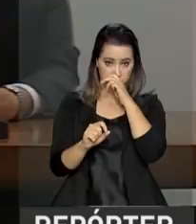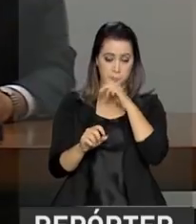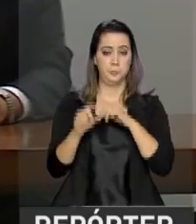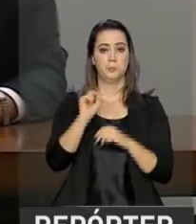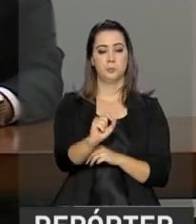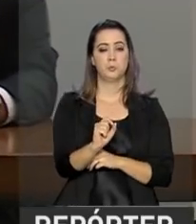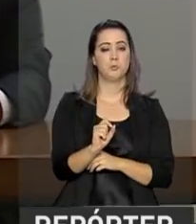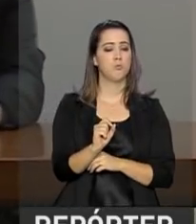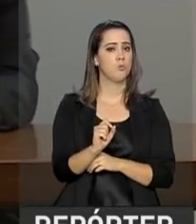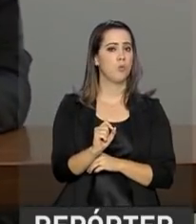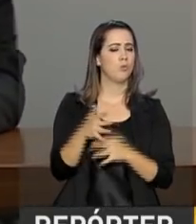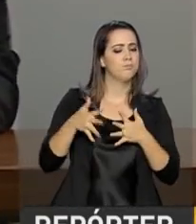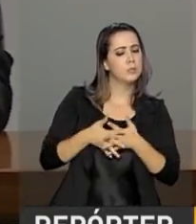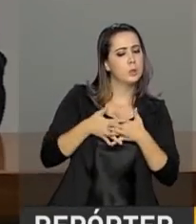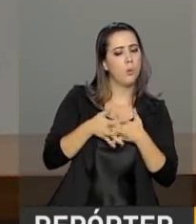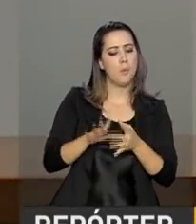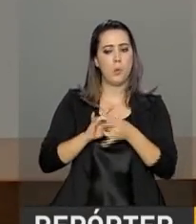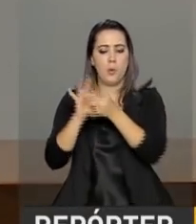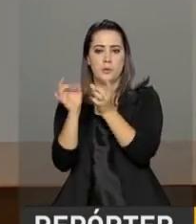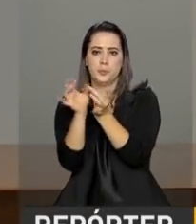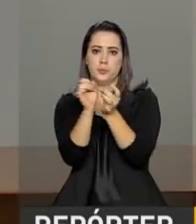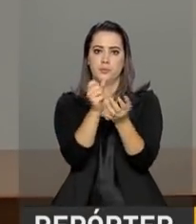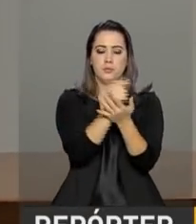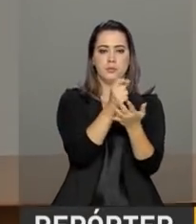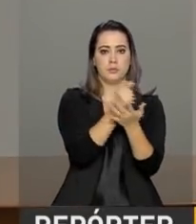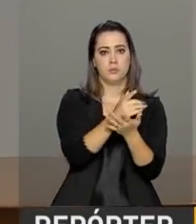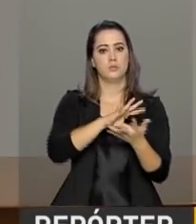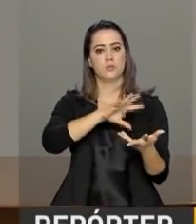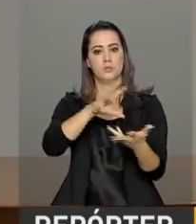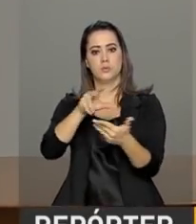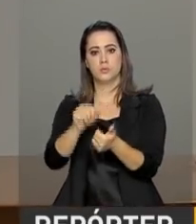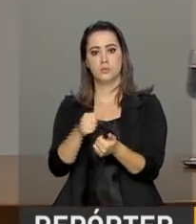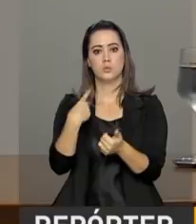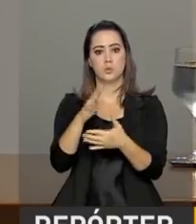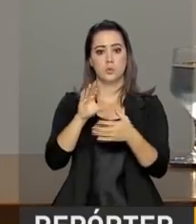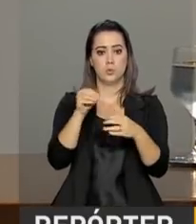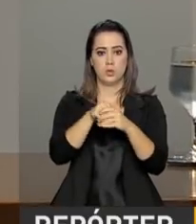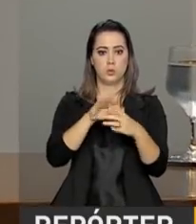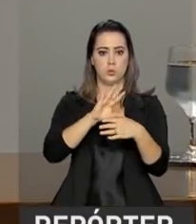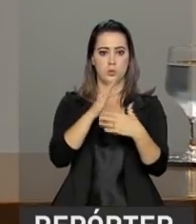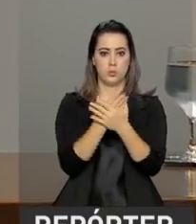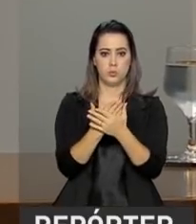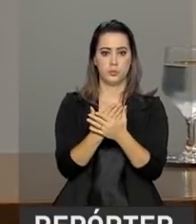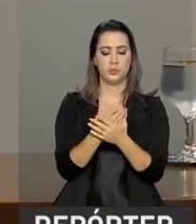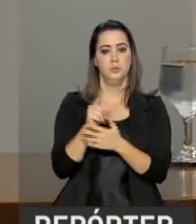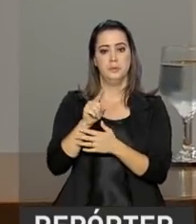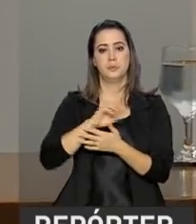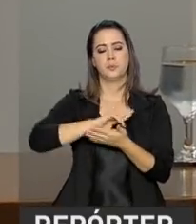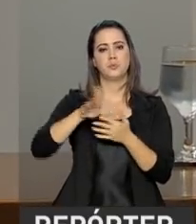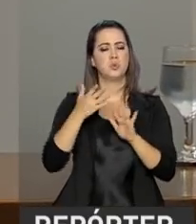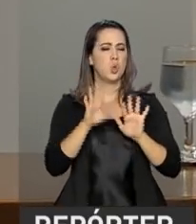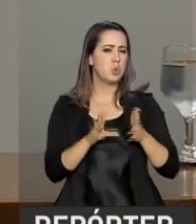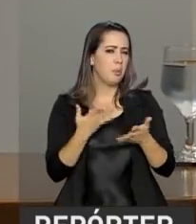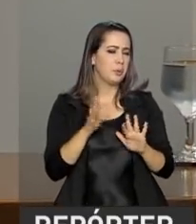persistem, embaraçando o livre comércio no nosso bloco. Havia cerca